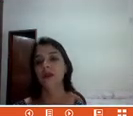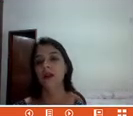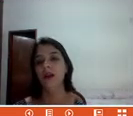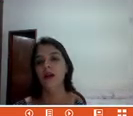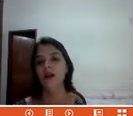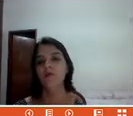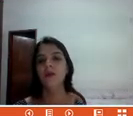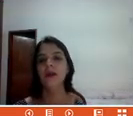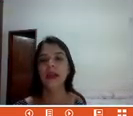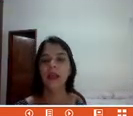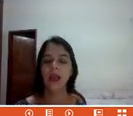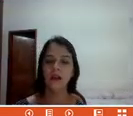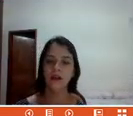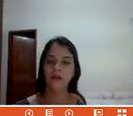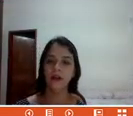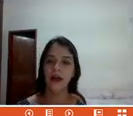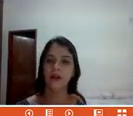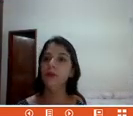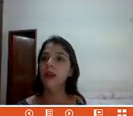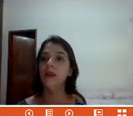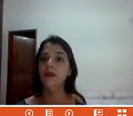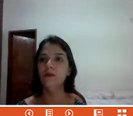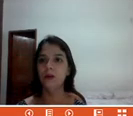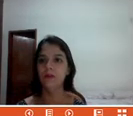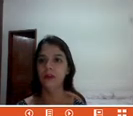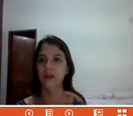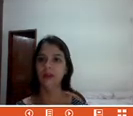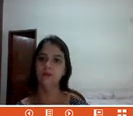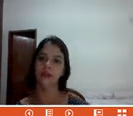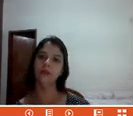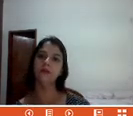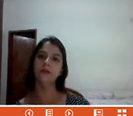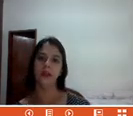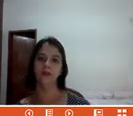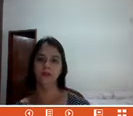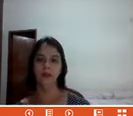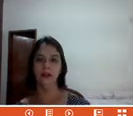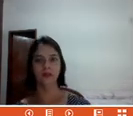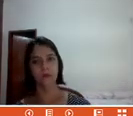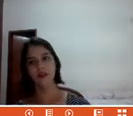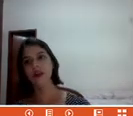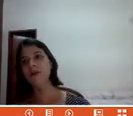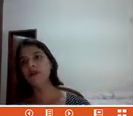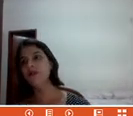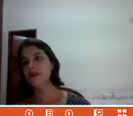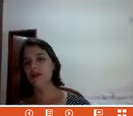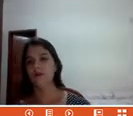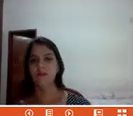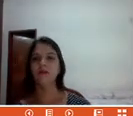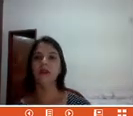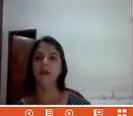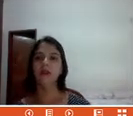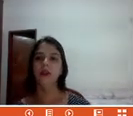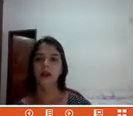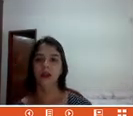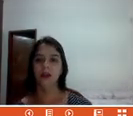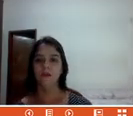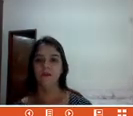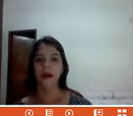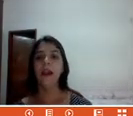surda-muda. Por que ela não fala? Porque ela não ouve. E se você não consegue ouvir, automaticamente você não vai